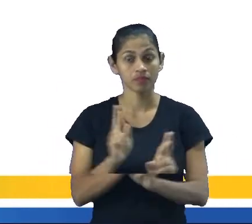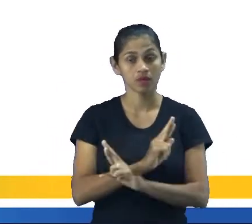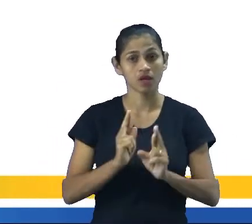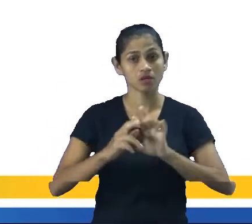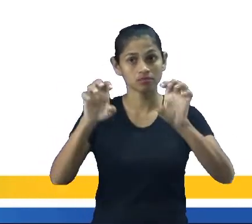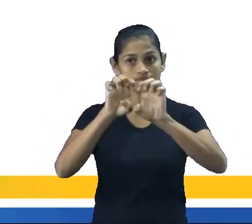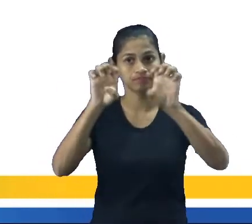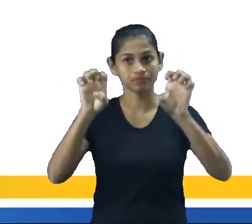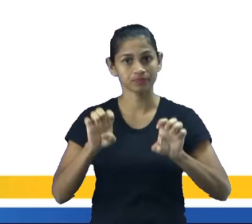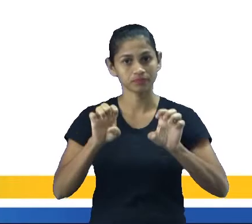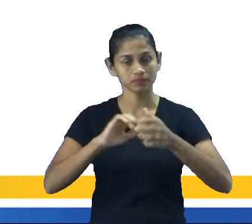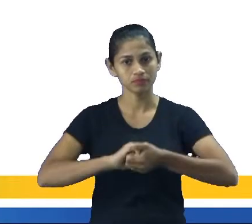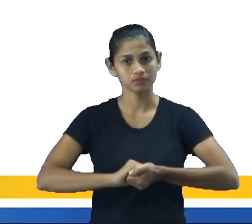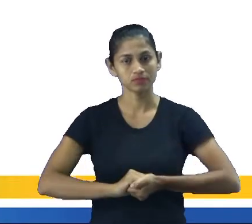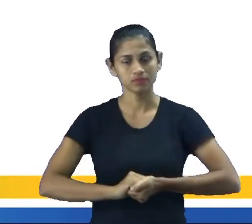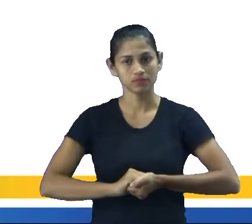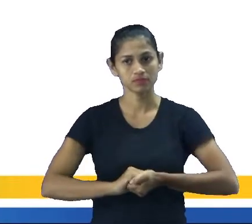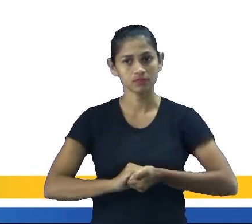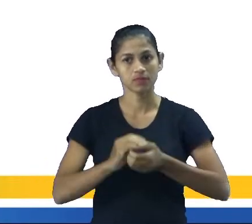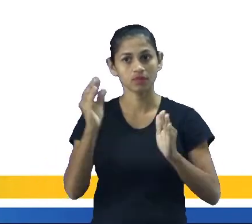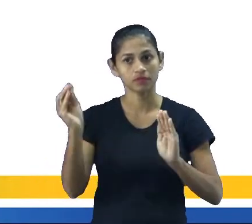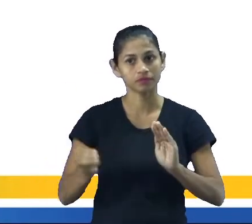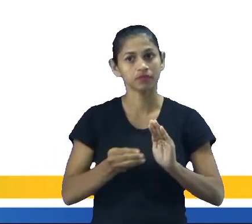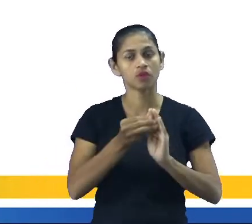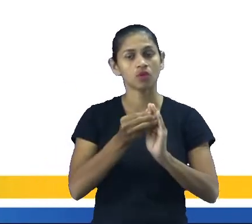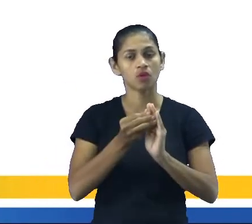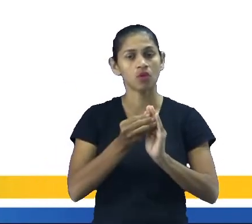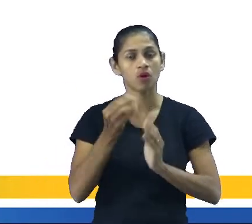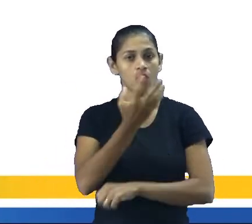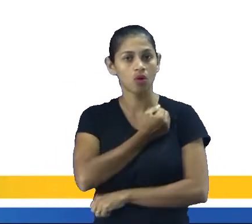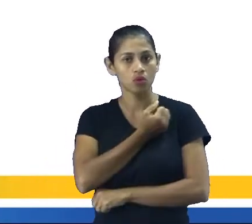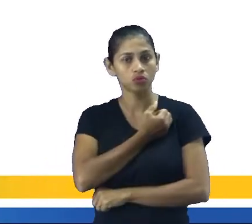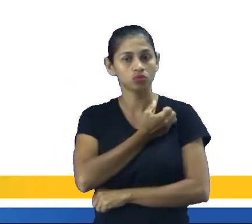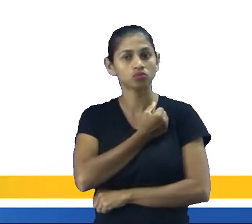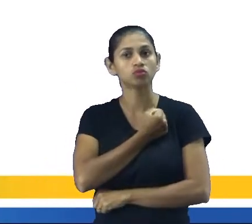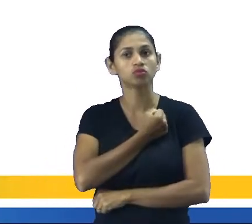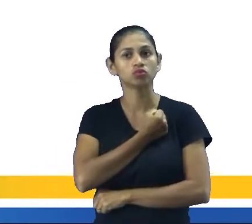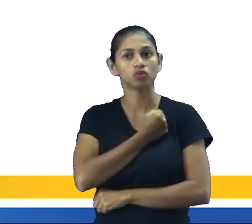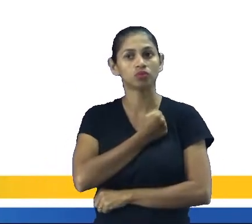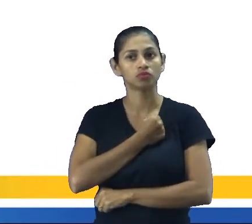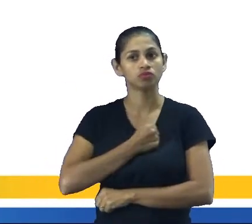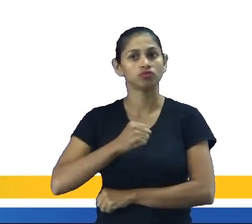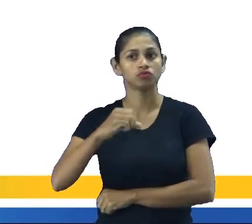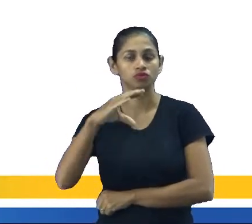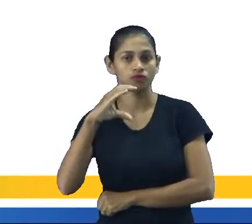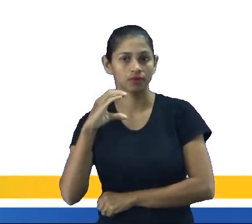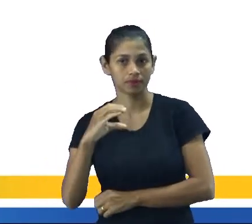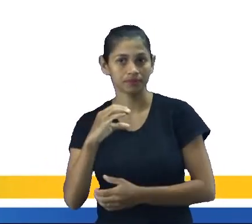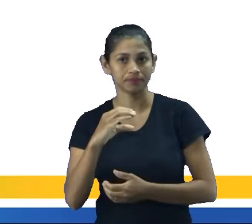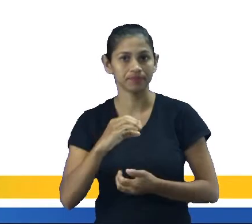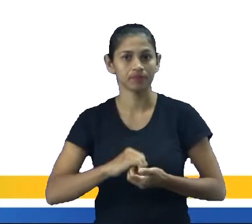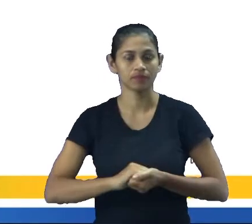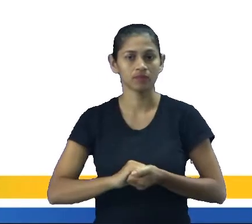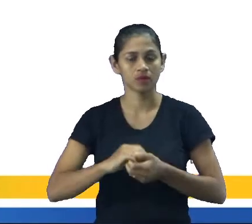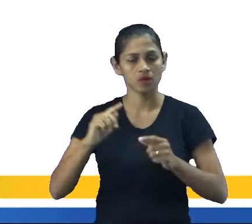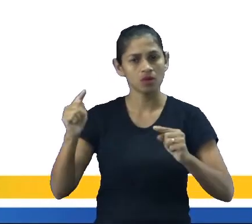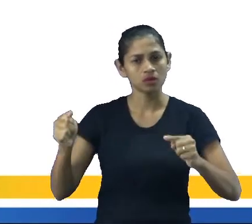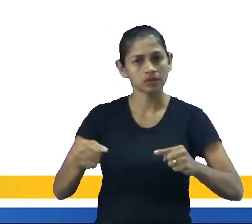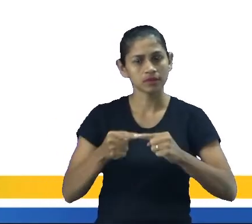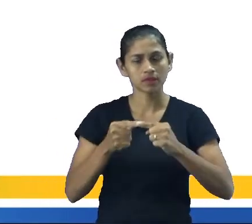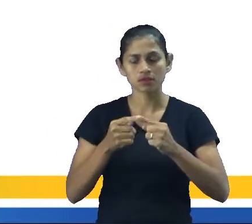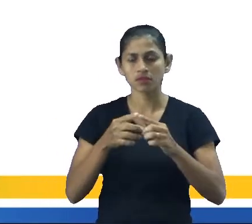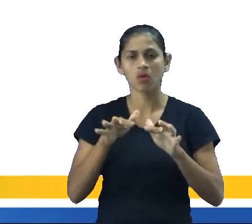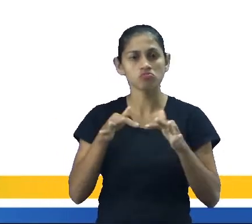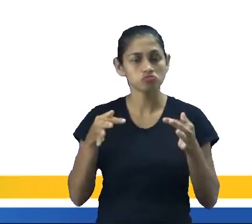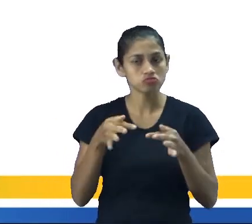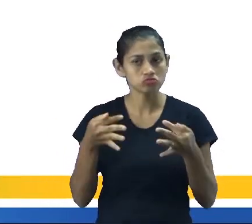sua nomenclatura, a gente vai colocar o número de carbono, nesse caso aqui é et, que a gente tem 2 carbono, ligação simples,